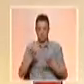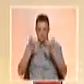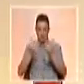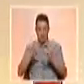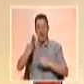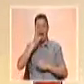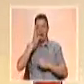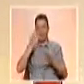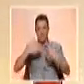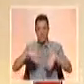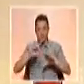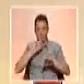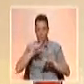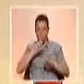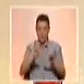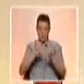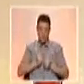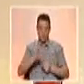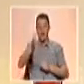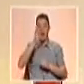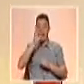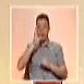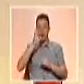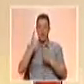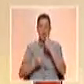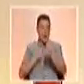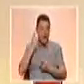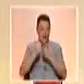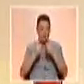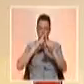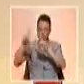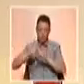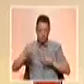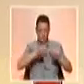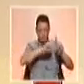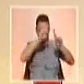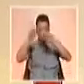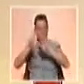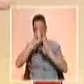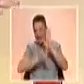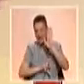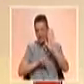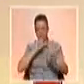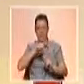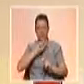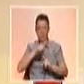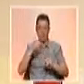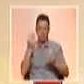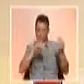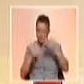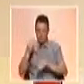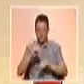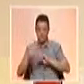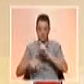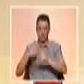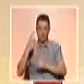máxima. Mas podemos poupar imensa água. Portanto, há algum conjunto de regras que se podem aplicar. E a outra coisa ainda, um outro